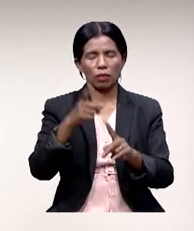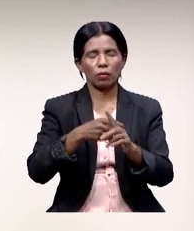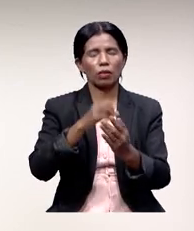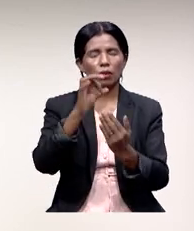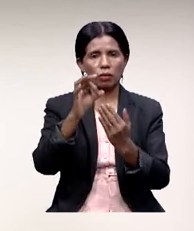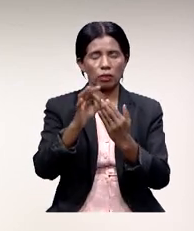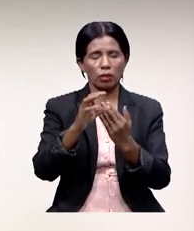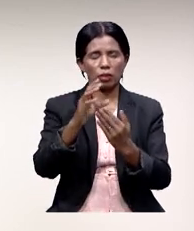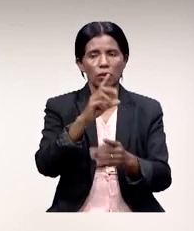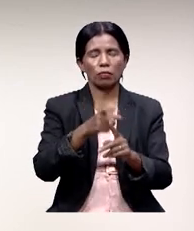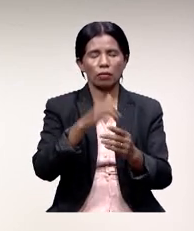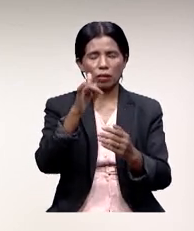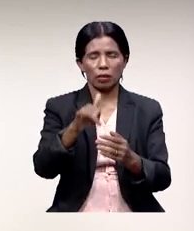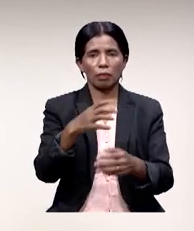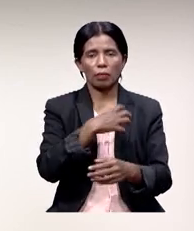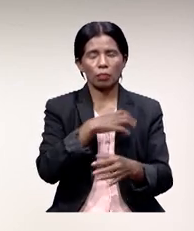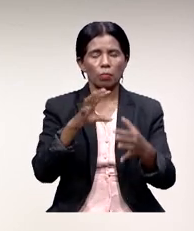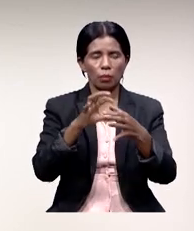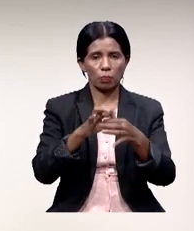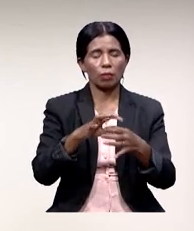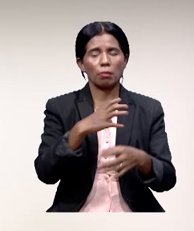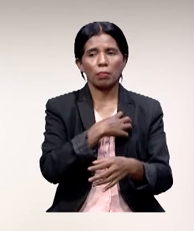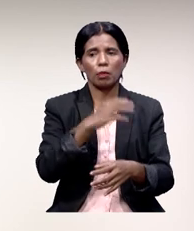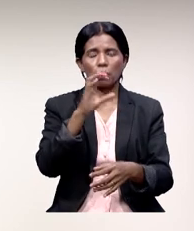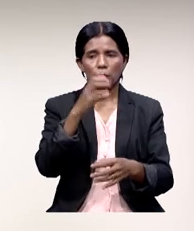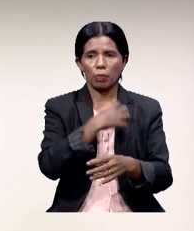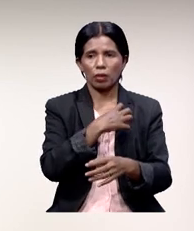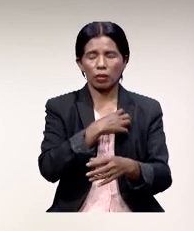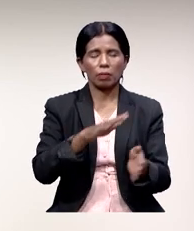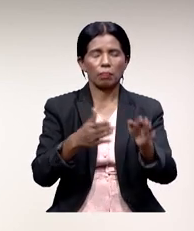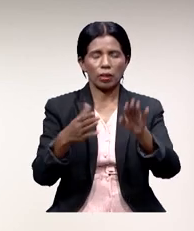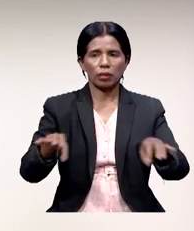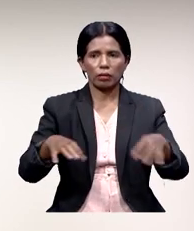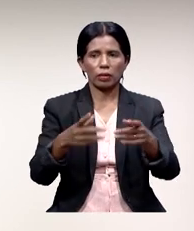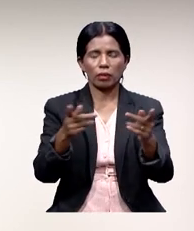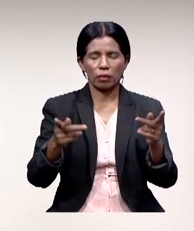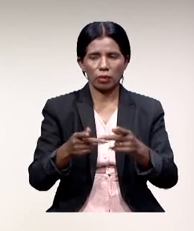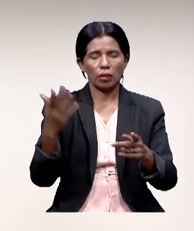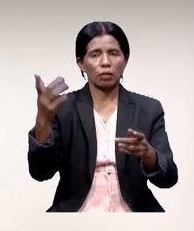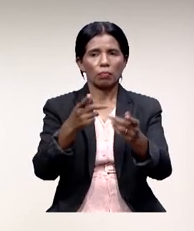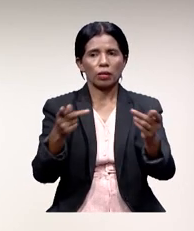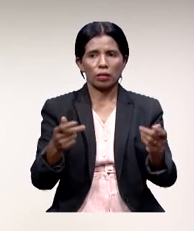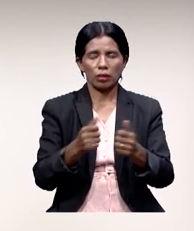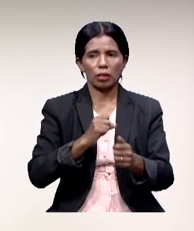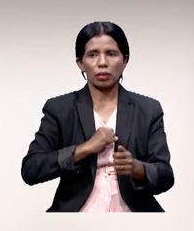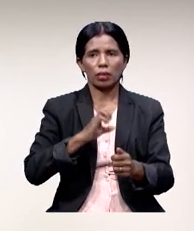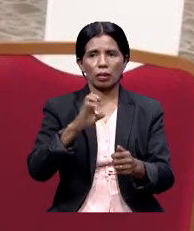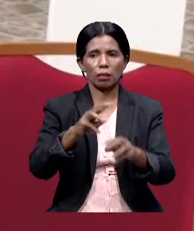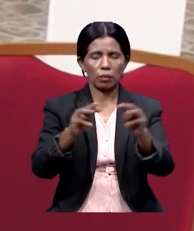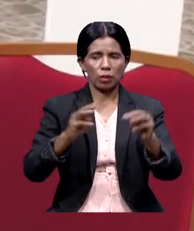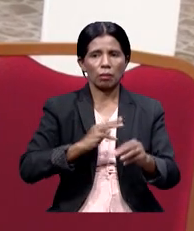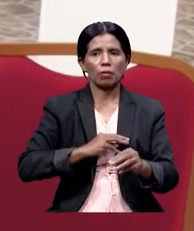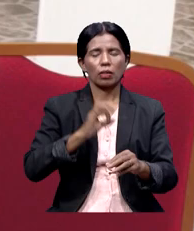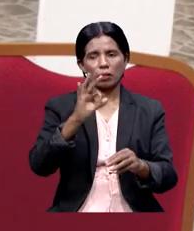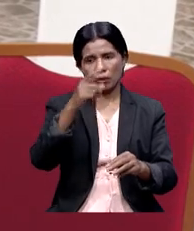ho divisa sargento Adão Mendonça, mate de repente e serviço fati nia suco betano, posto administrativo same município Manufahi,